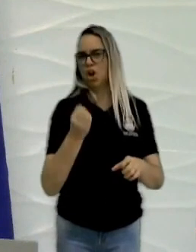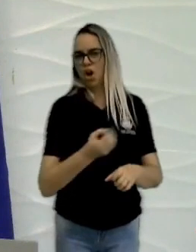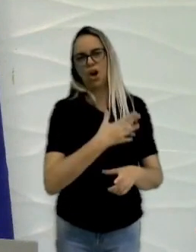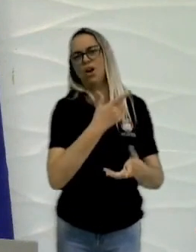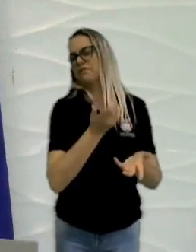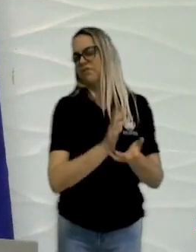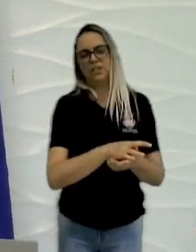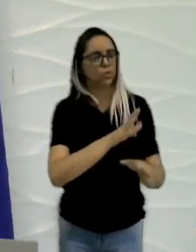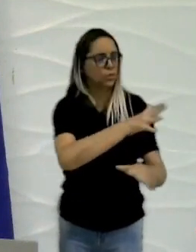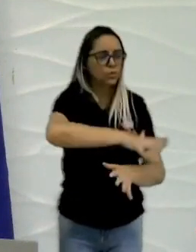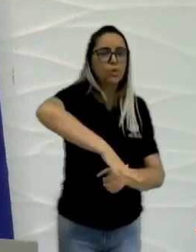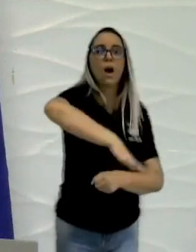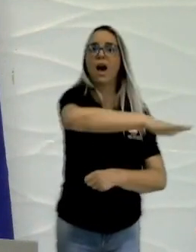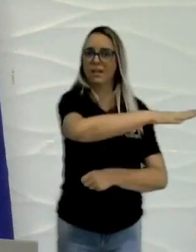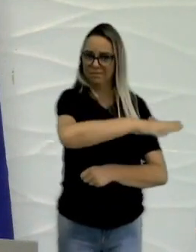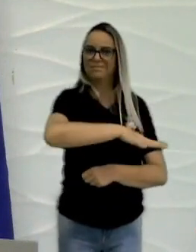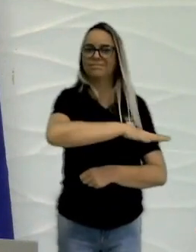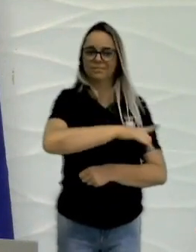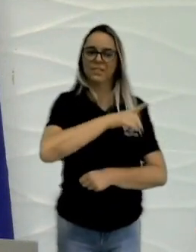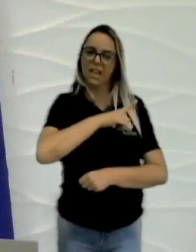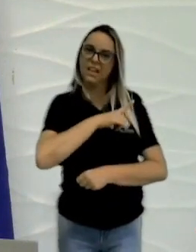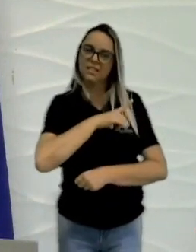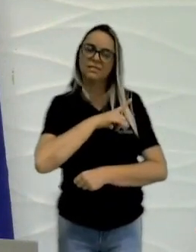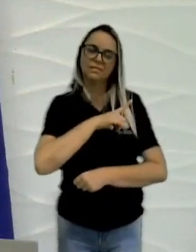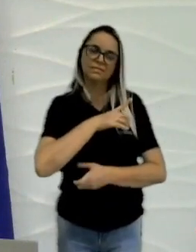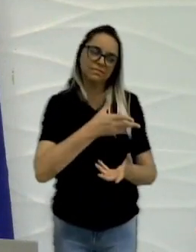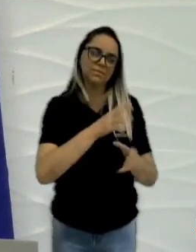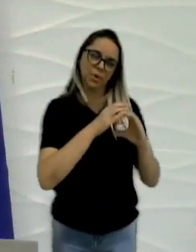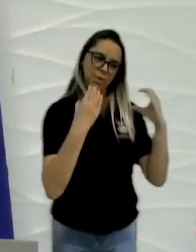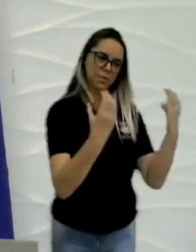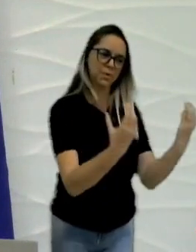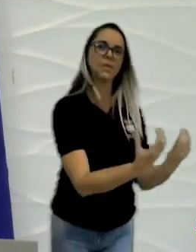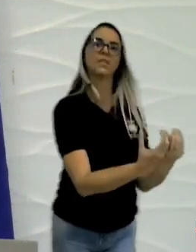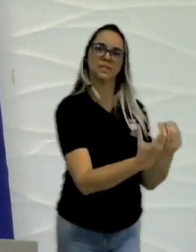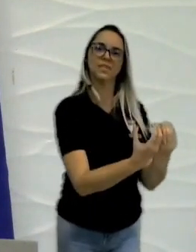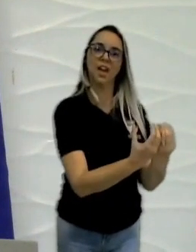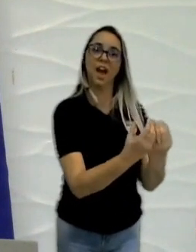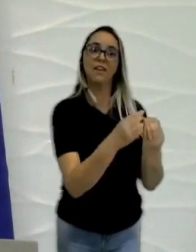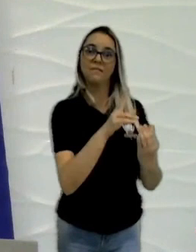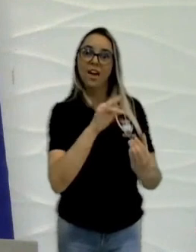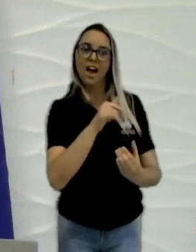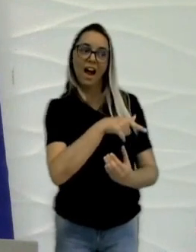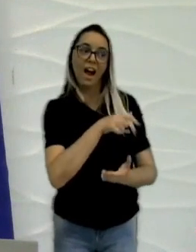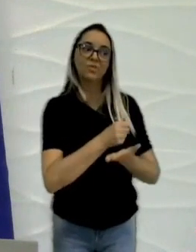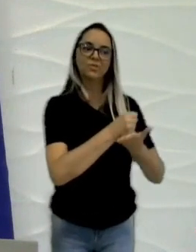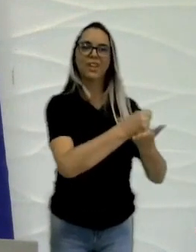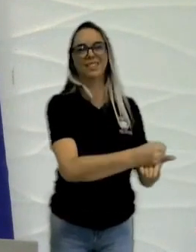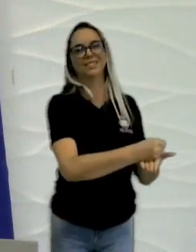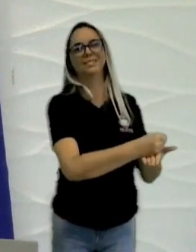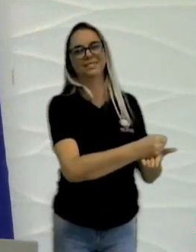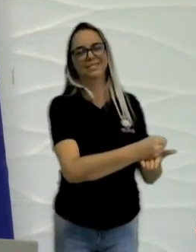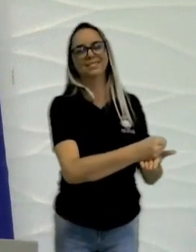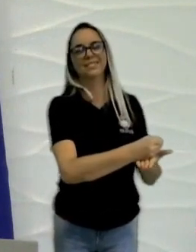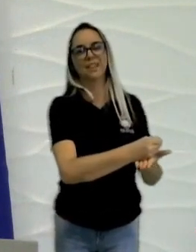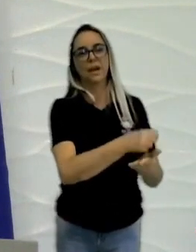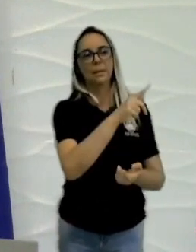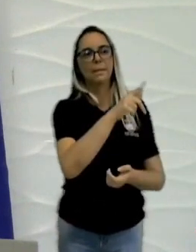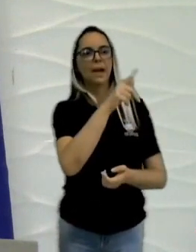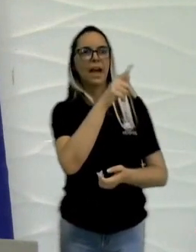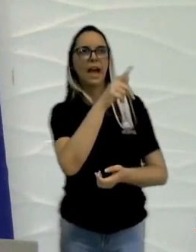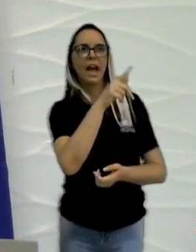Mata Redonda, todas aquelas comunidades ali ao entorno, né, que vão ser beneficiadas, que estão sendo beneficiadas com o